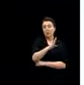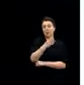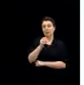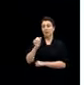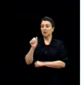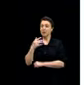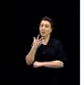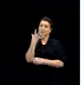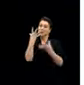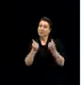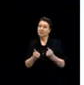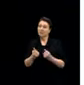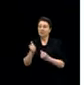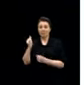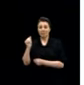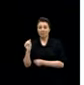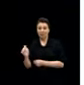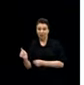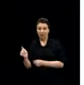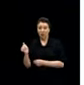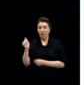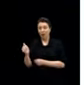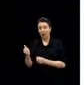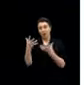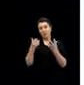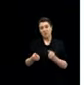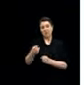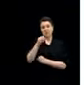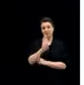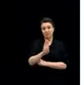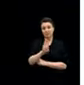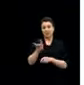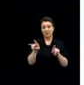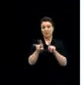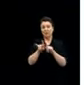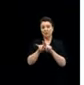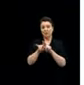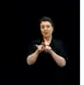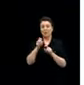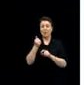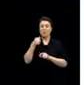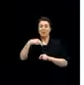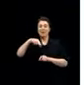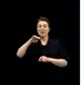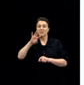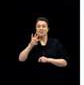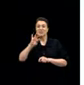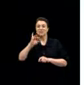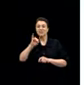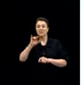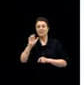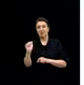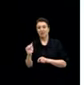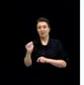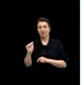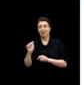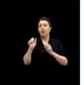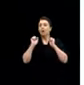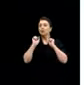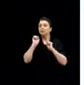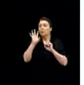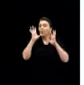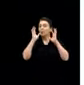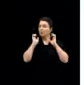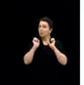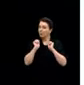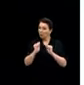A. Eles não se fecham. Também é chamado de anti-A. Só podendo receber sangue de pessoas